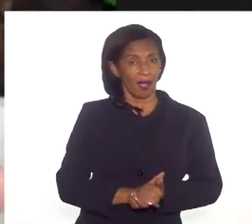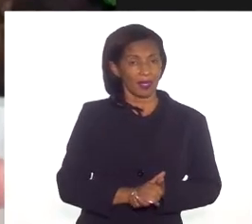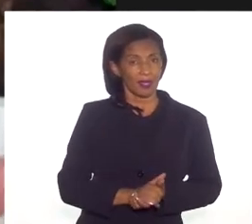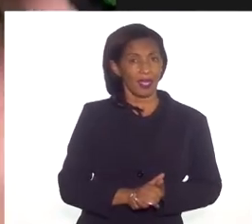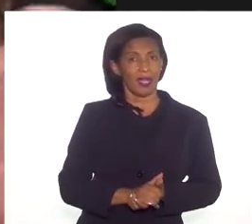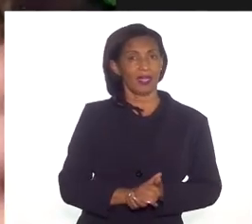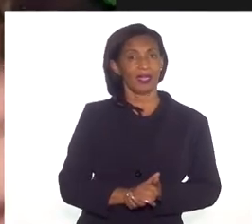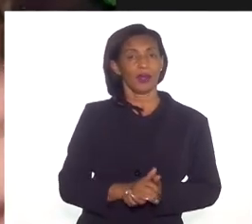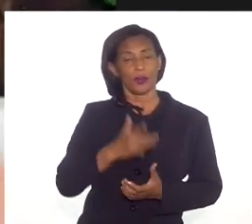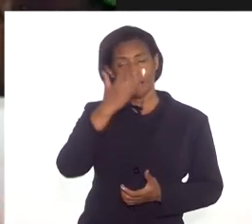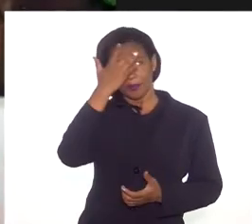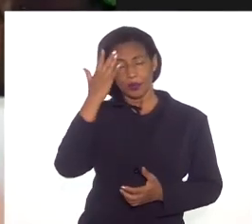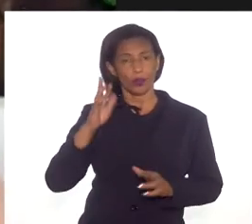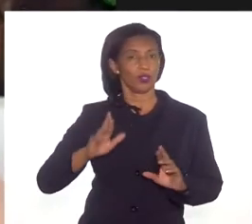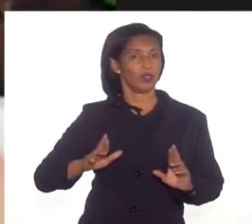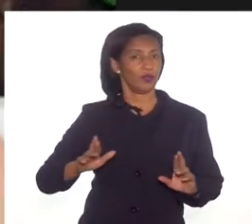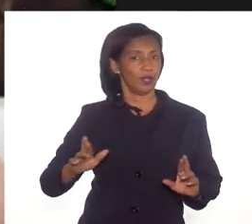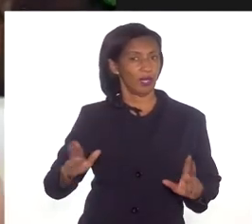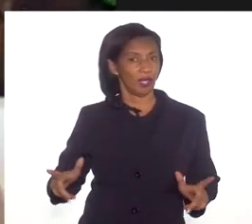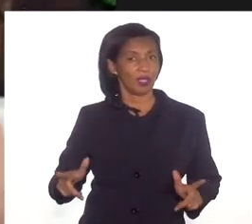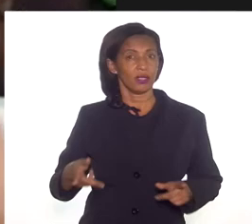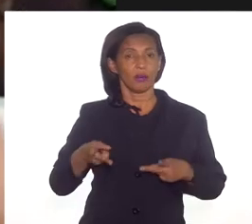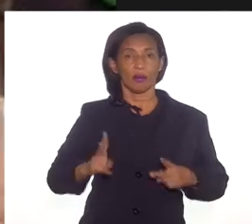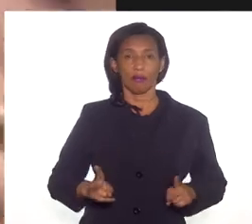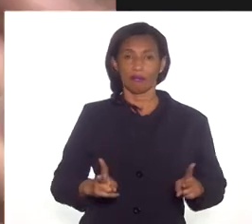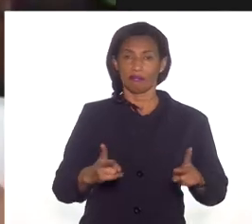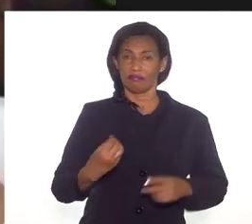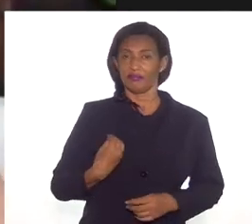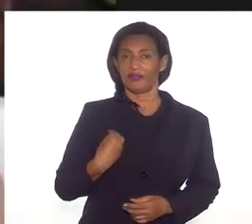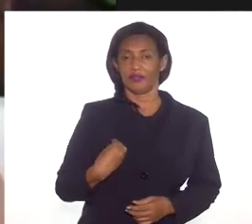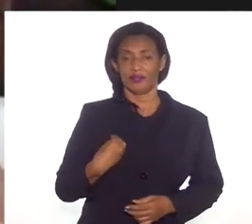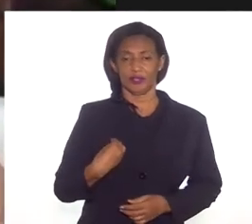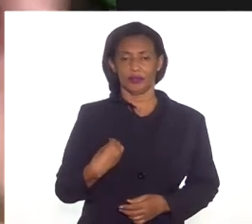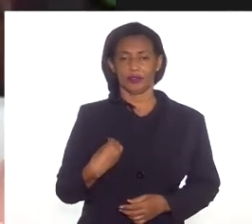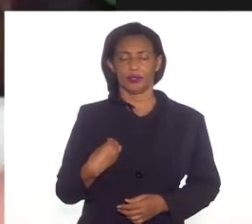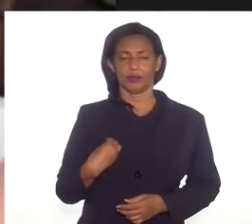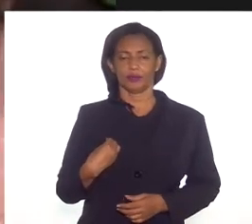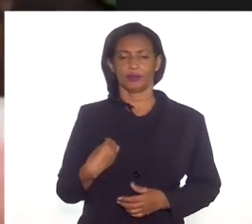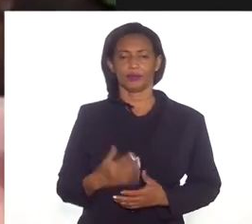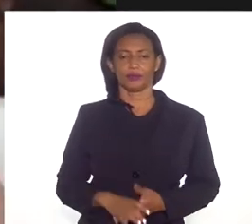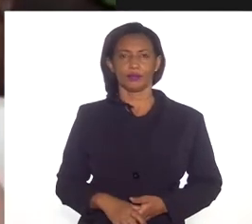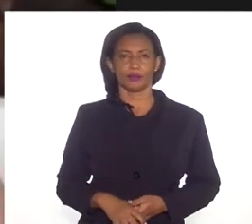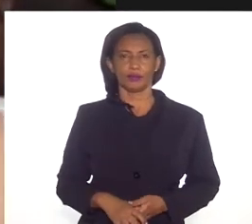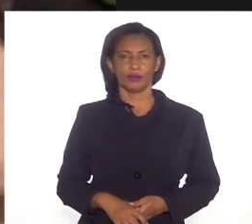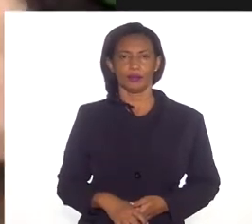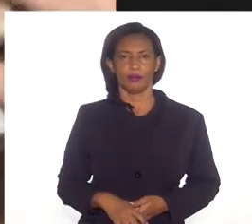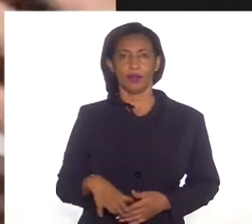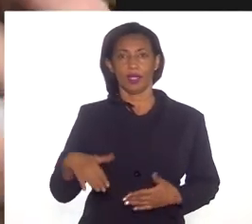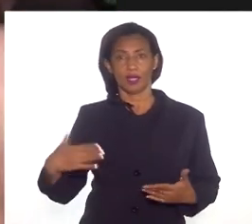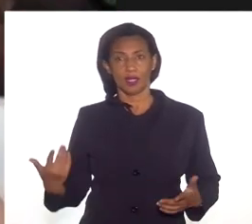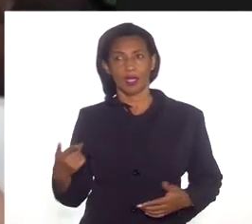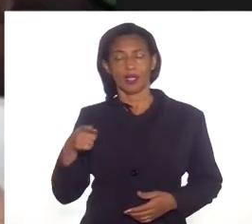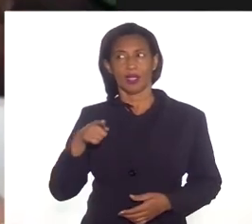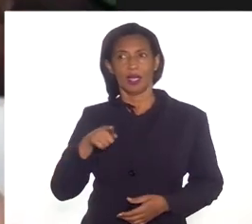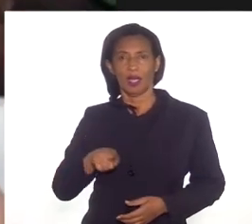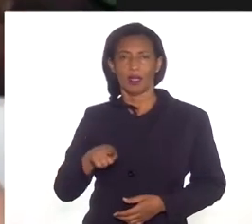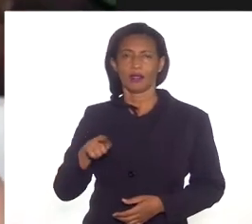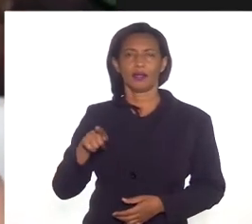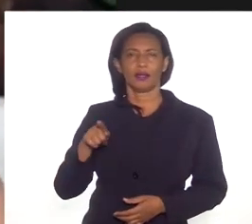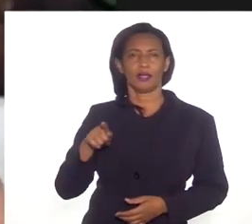casar, inclusive, com não indígenas para poderem para sobreviverem, né? E aí, essa história toda